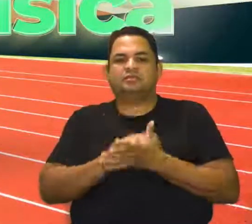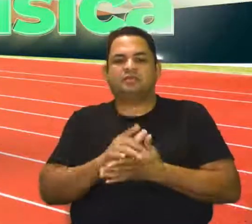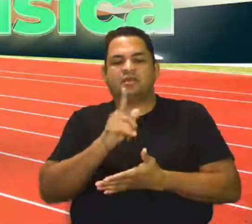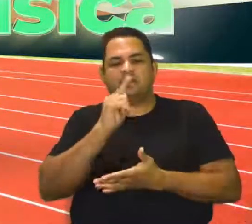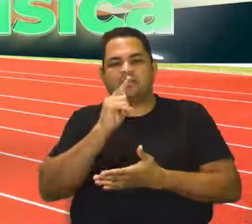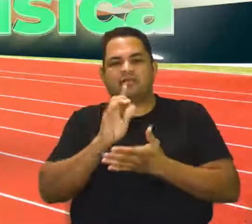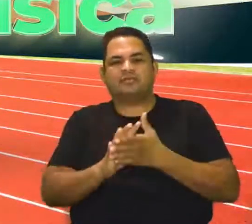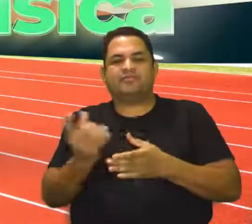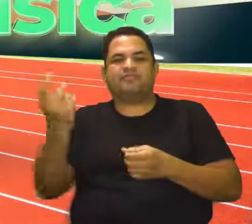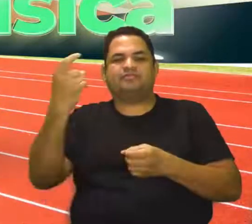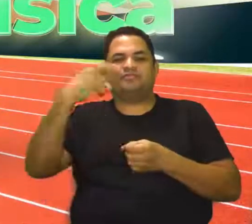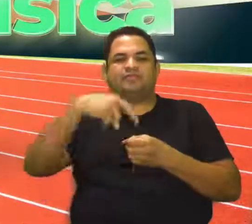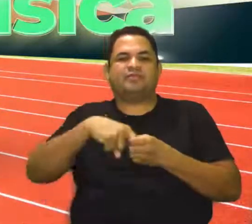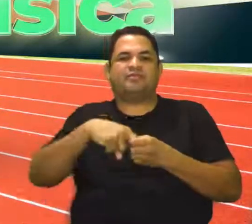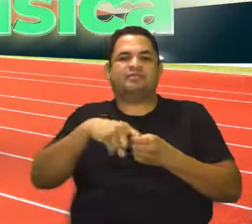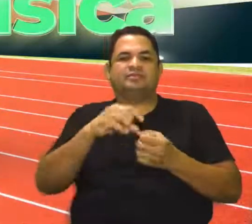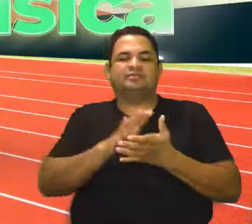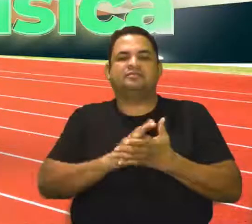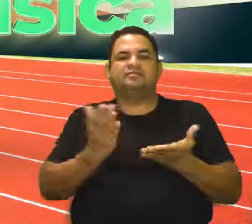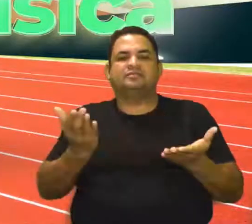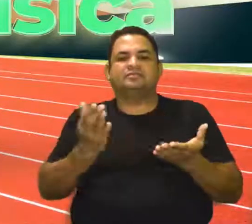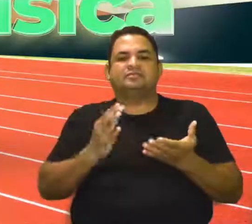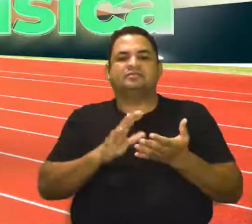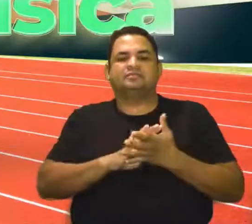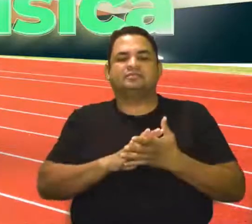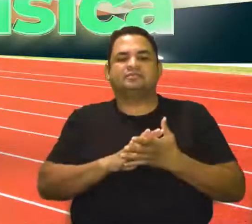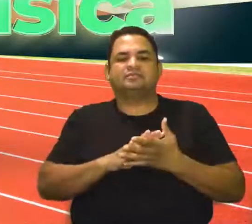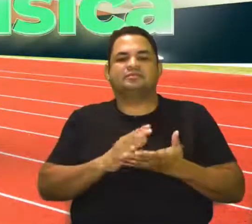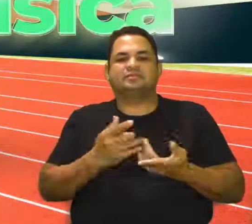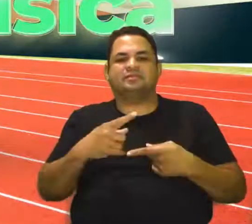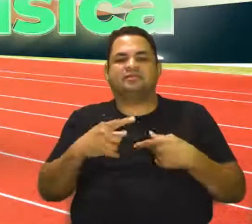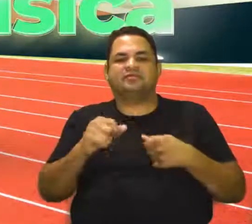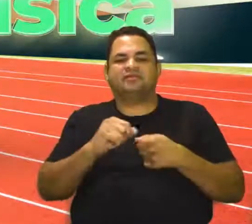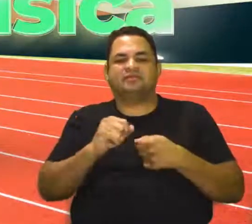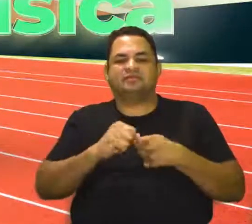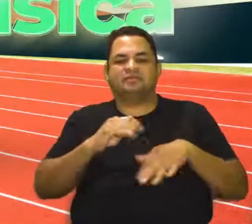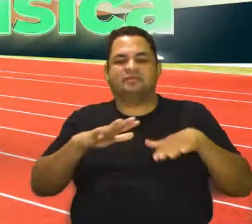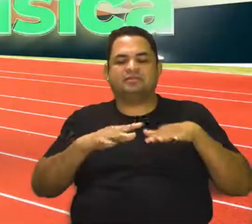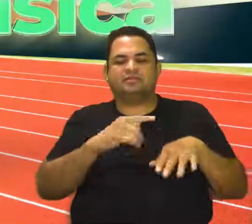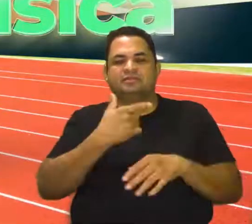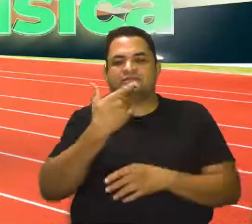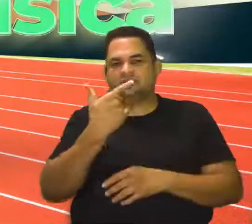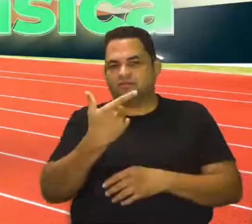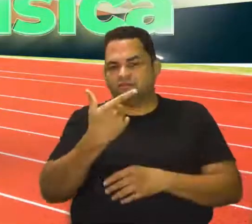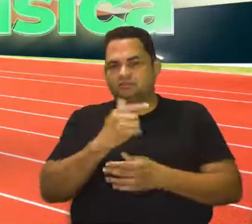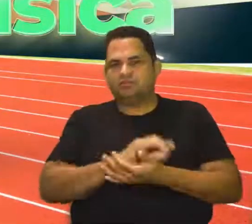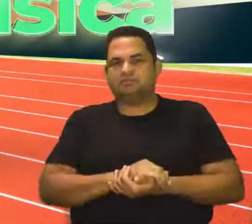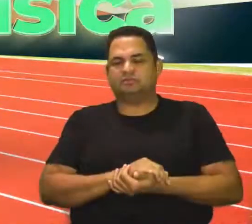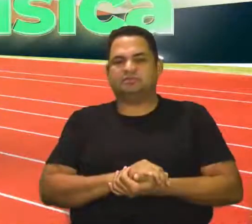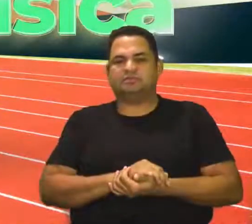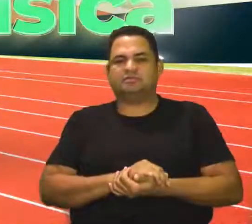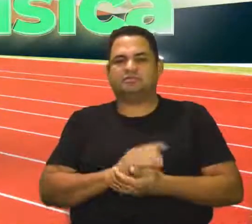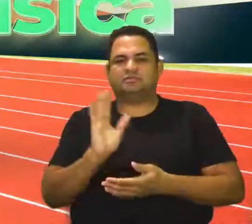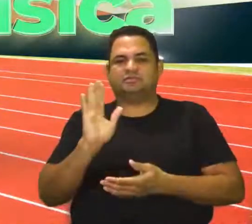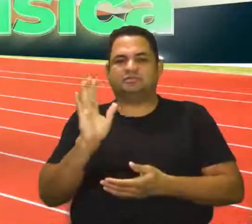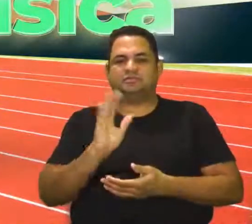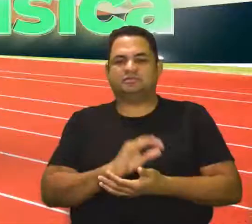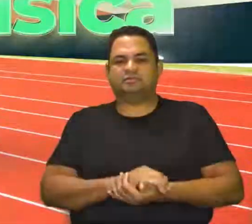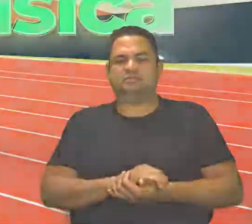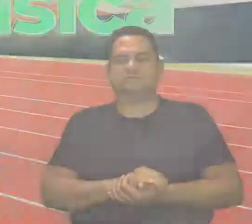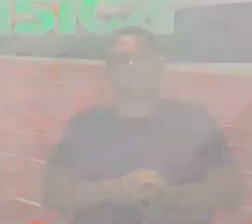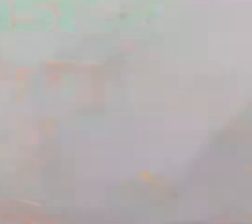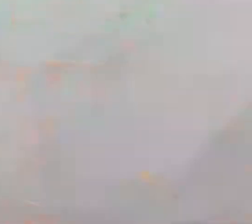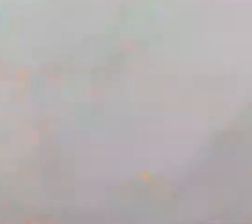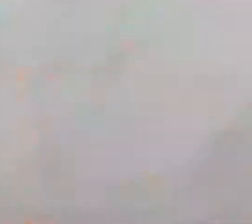água, voltar já no aquecimento para a gente fazer o Mexa-se na parte 2. Então, já a gente está de volta. Tchau, tchau.